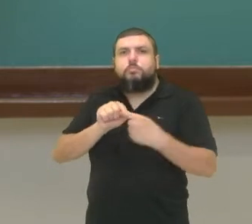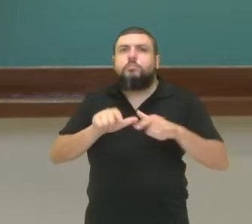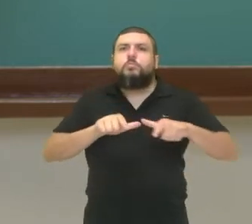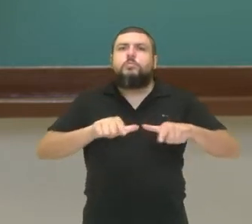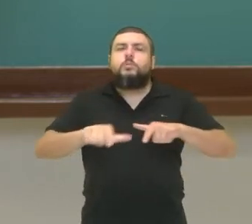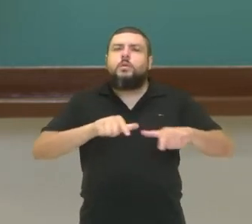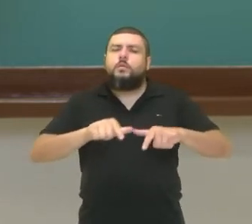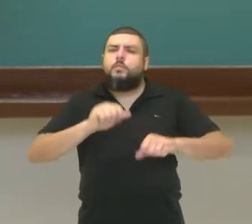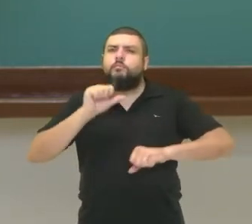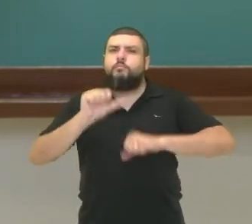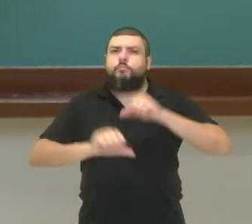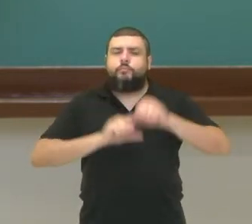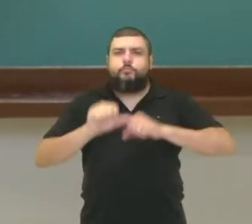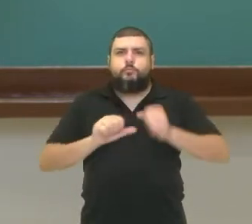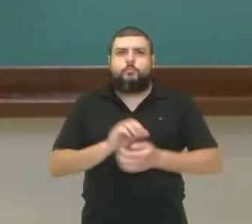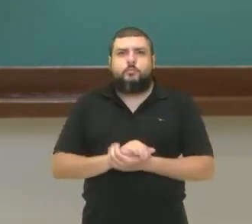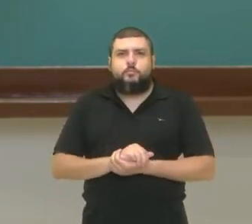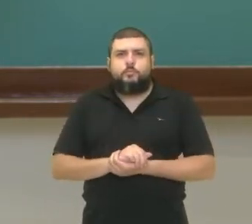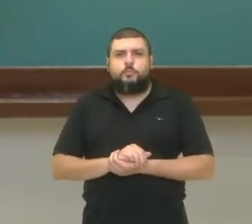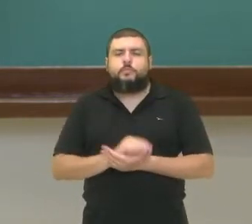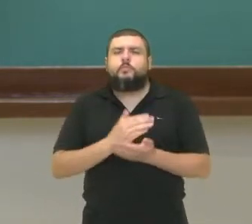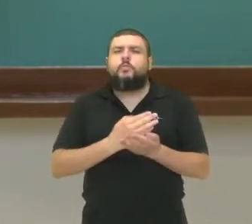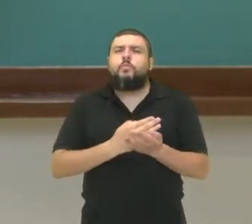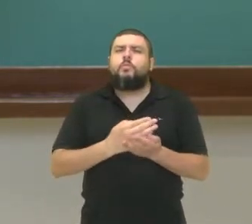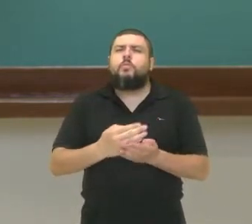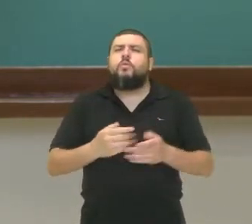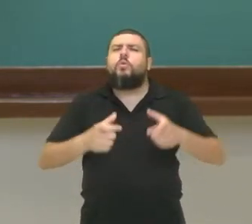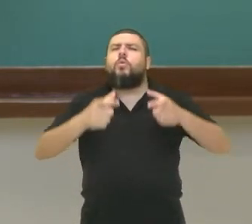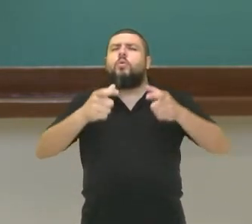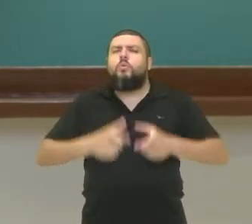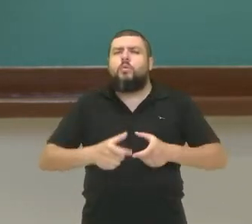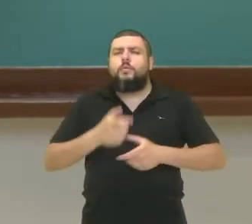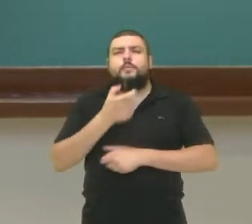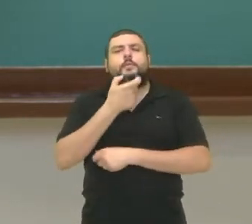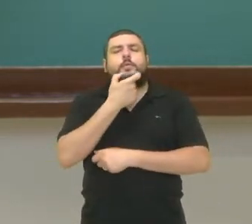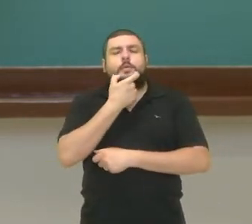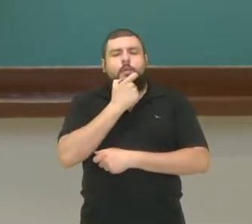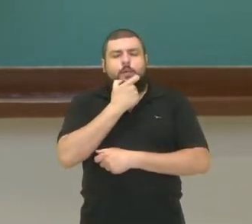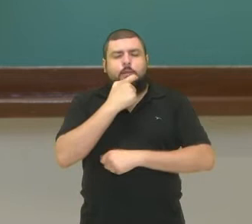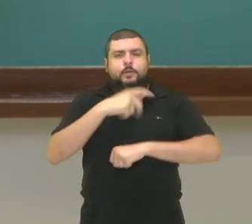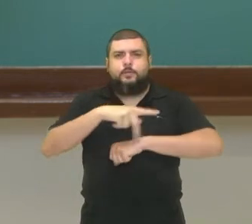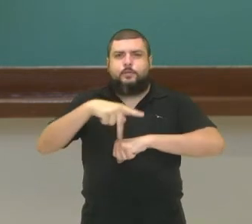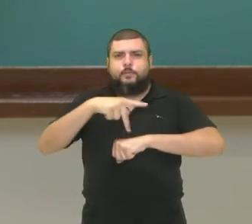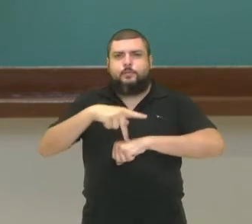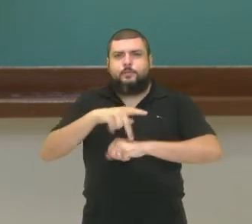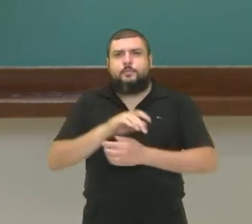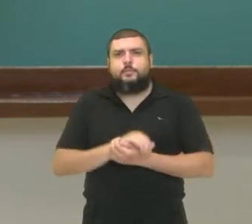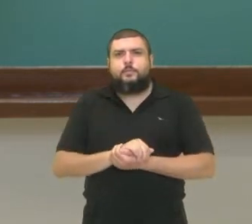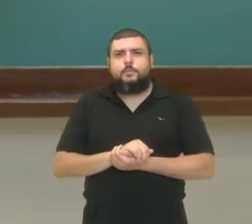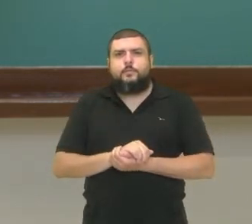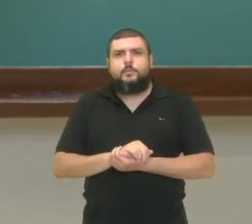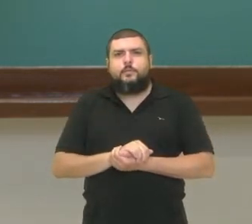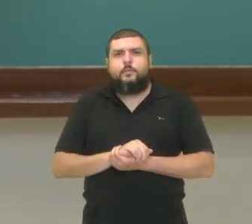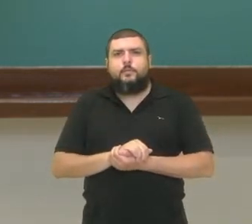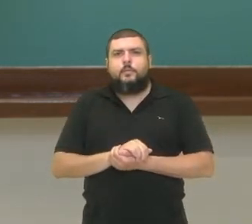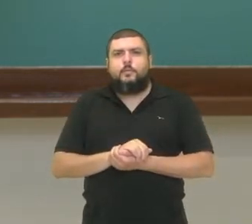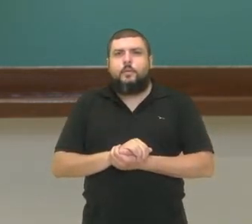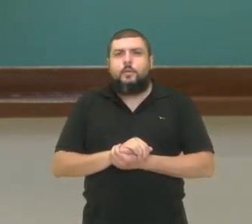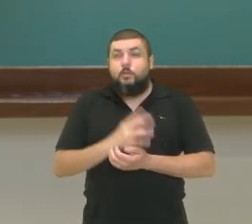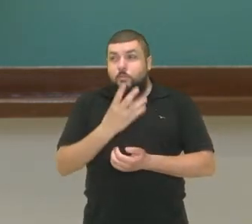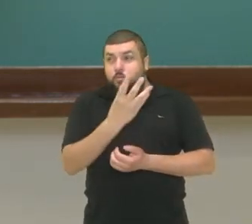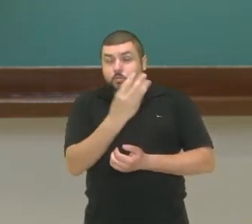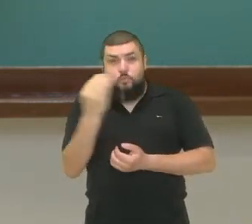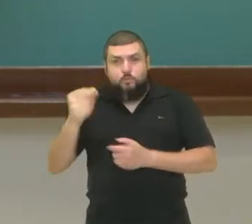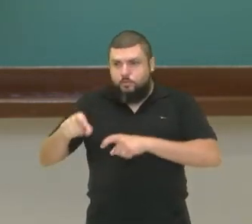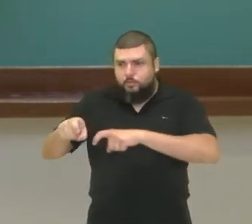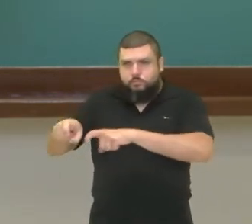E isso teve início no Reino Unido, em específico na Inglaterra. Então, muitas pessoas deixaram de viver no campo e